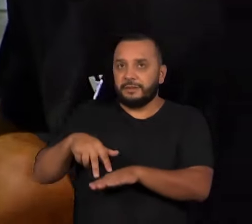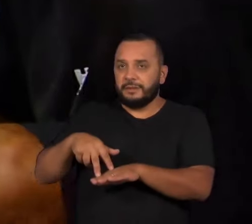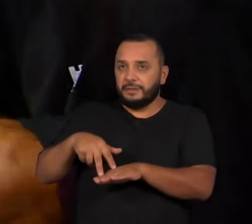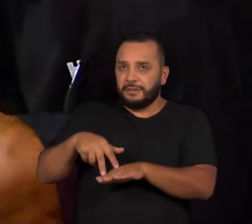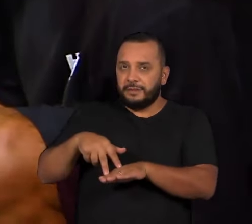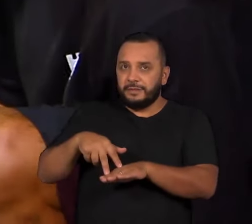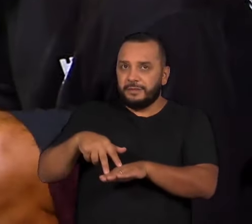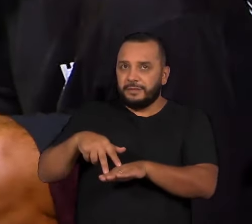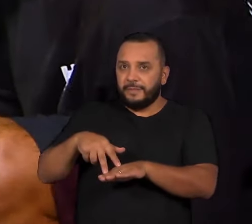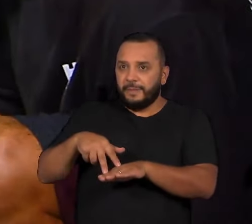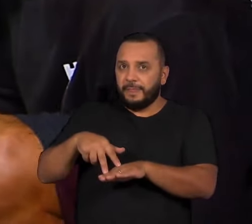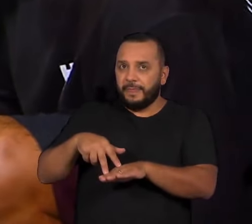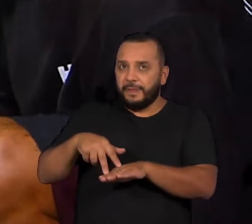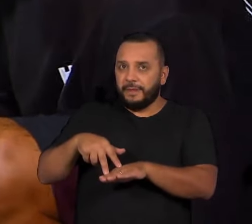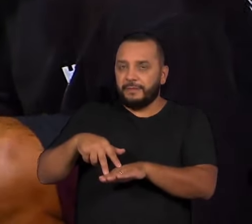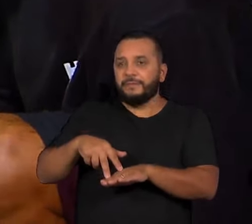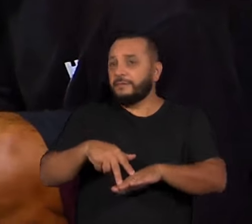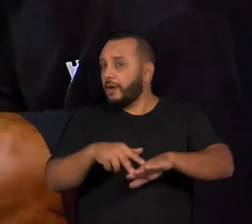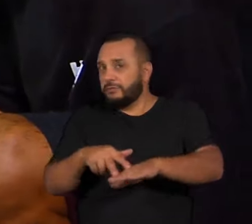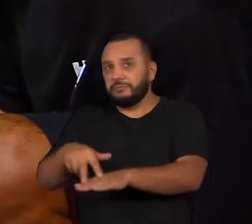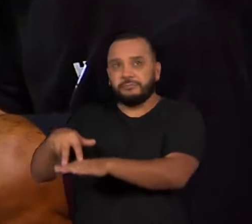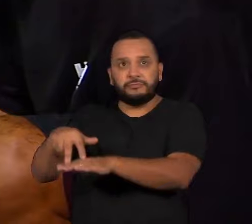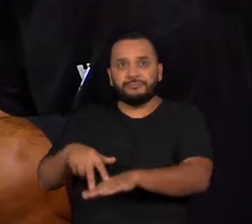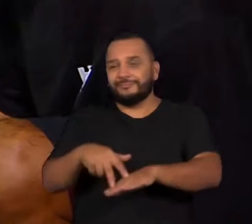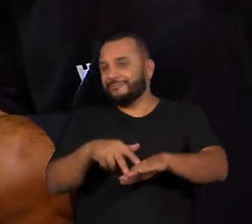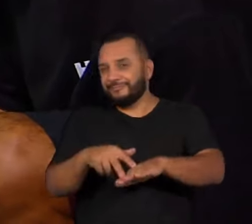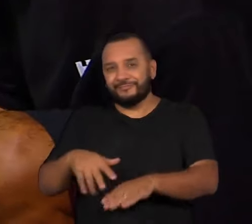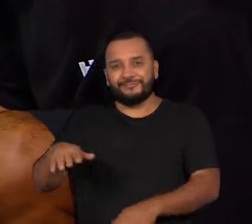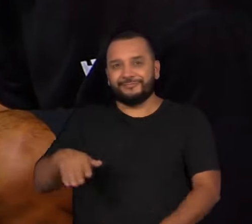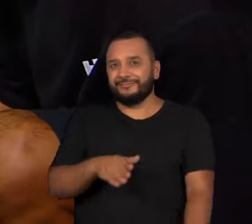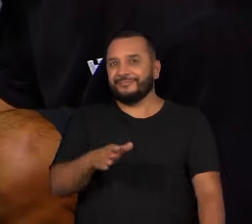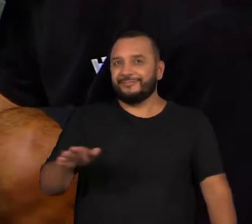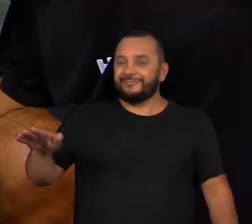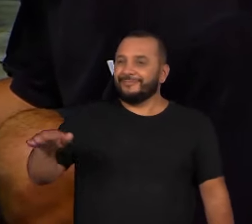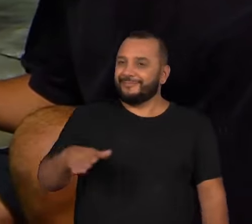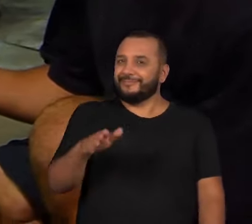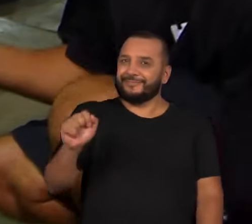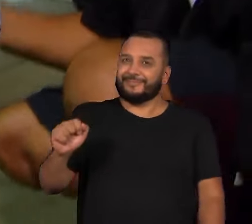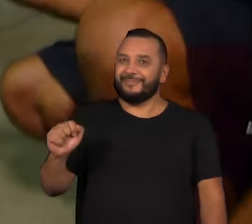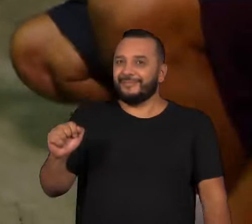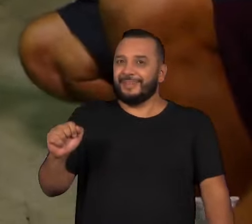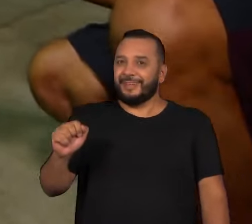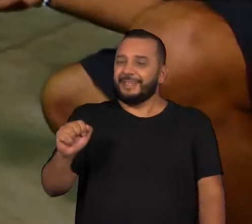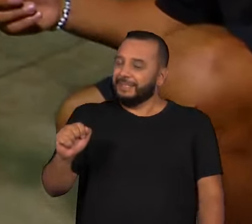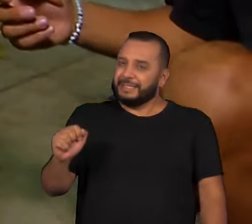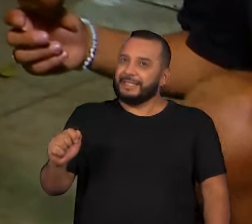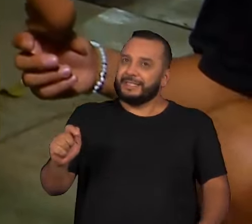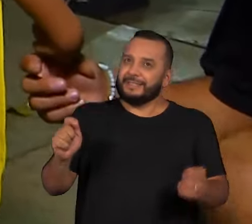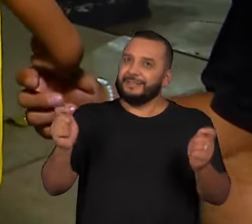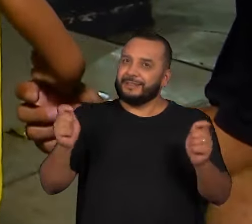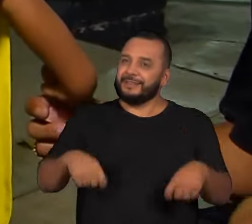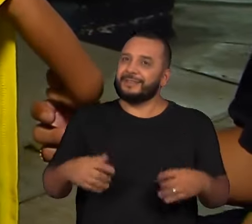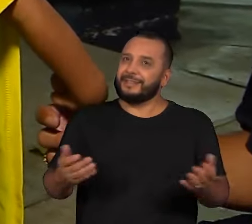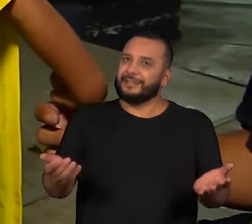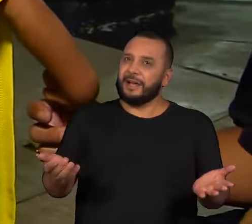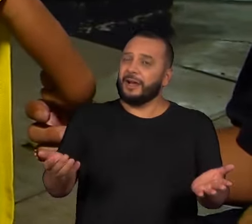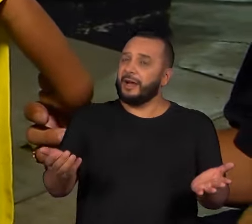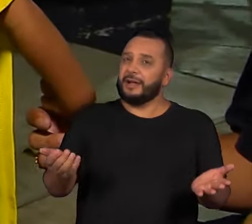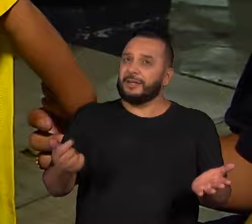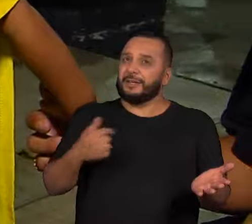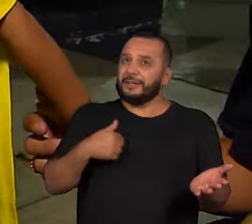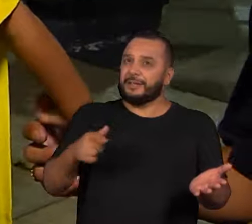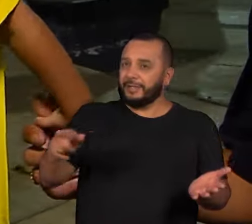Vai de um lado pro outro? E vai de um lado pro outro e olhar pro menino... Ele